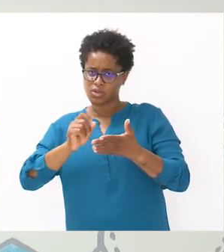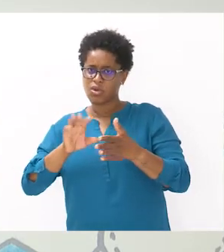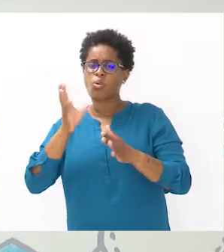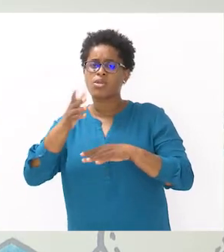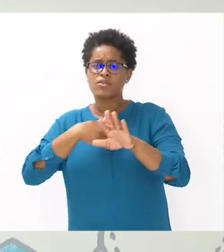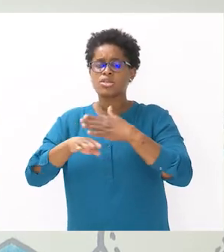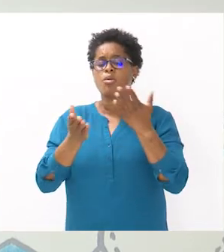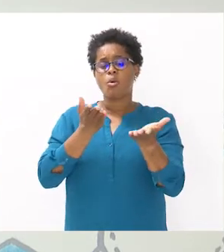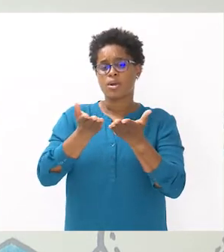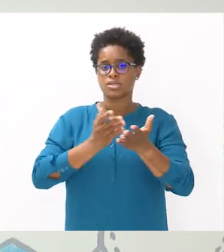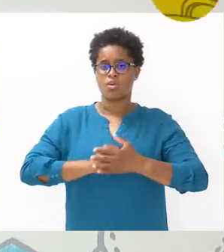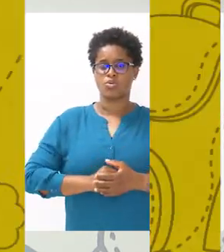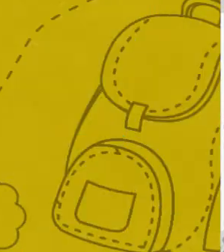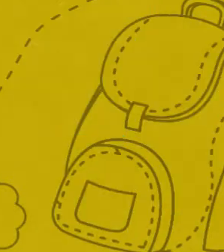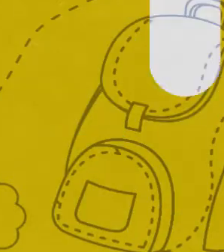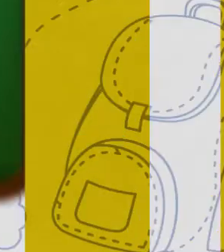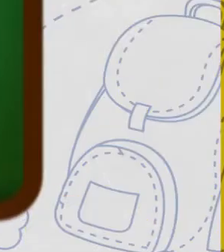as comparações.